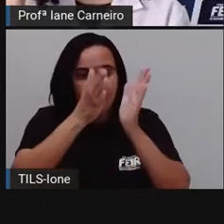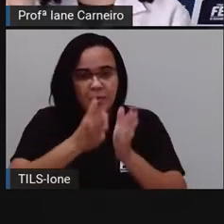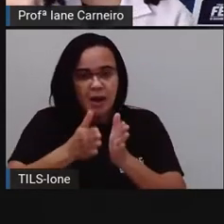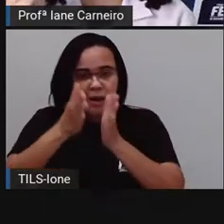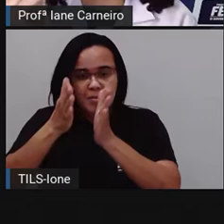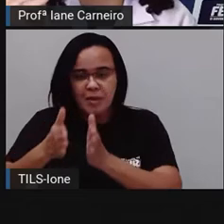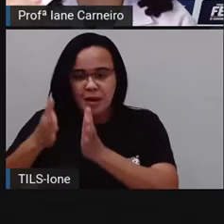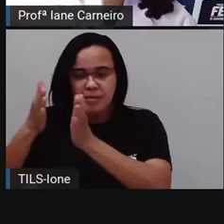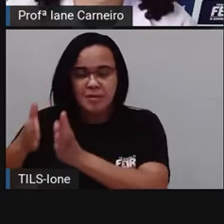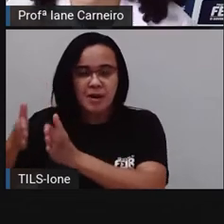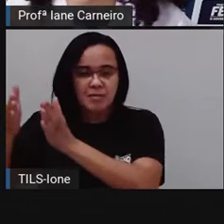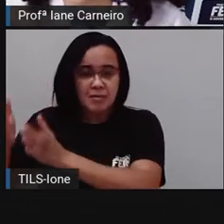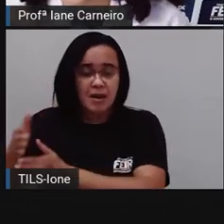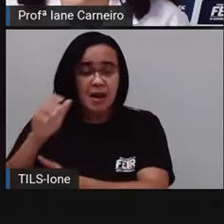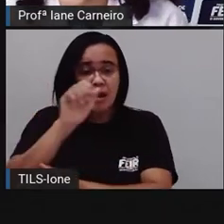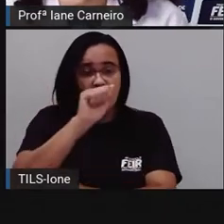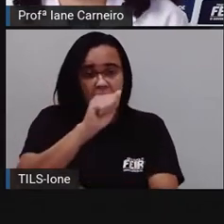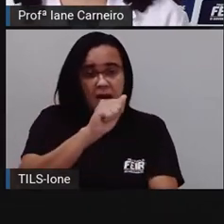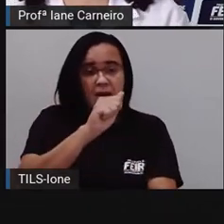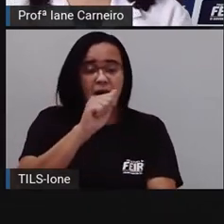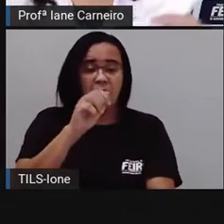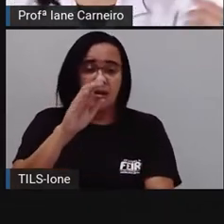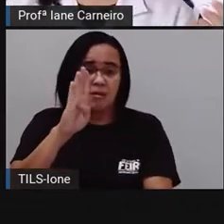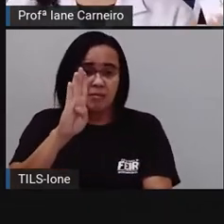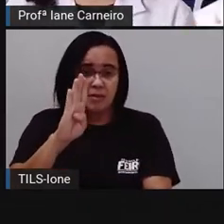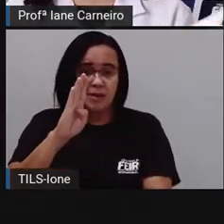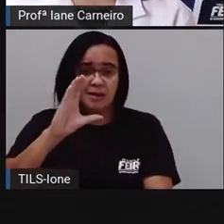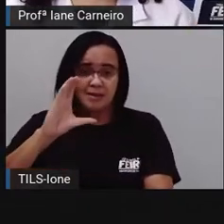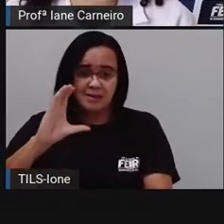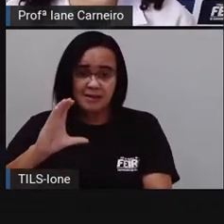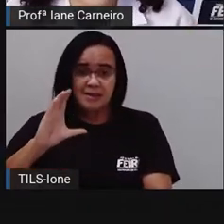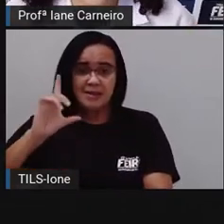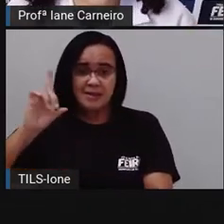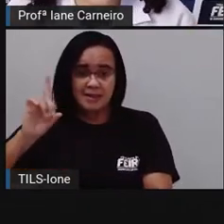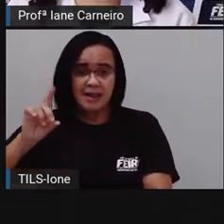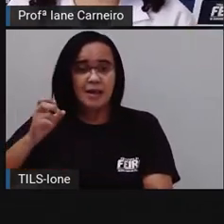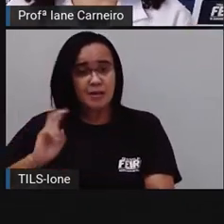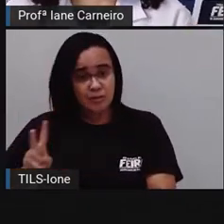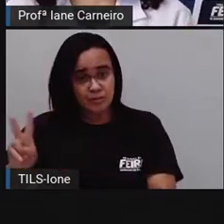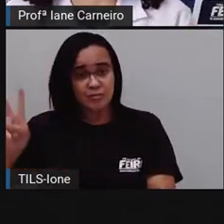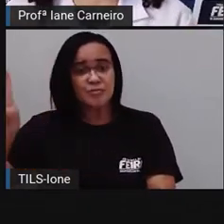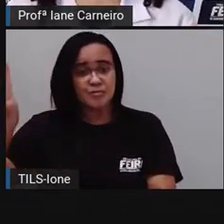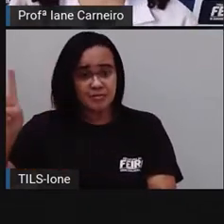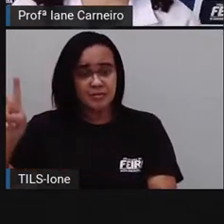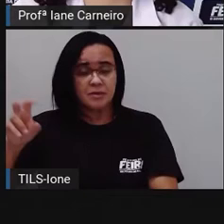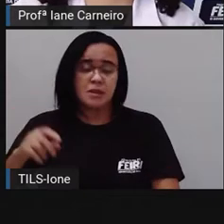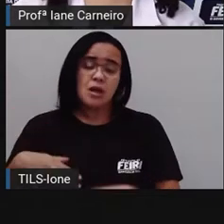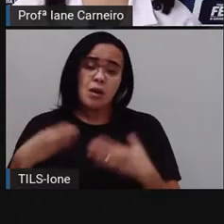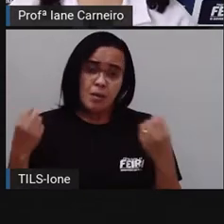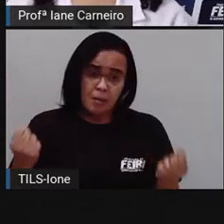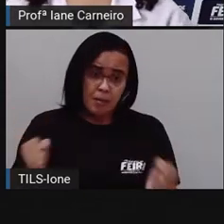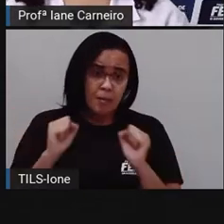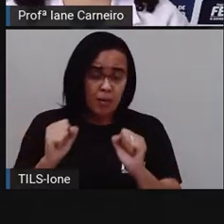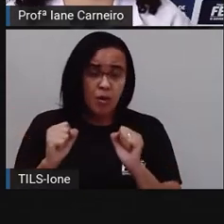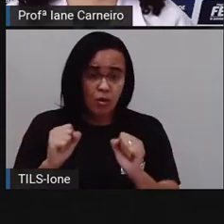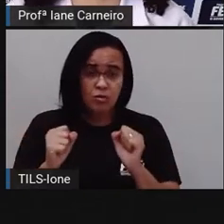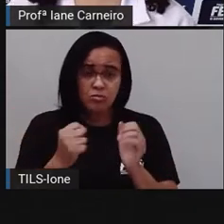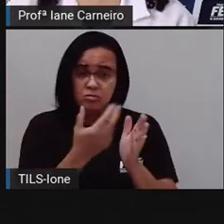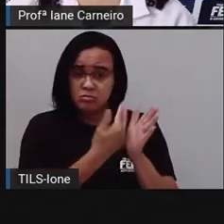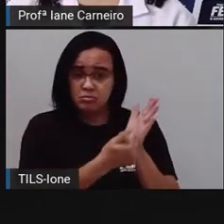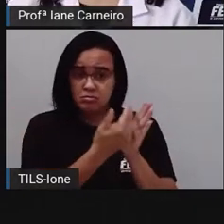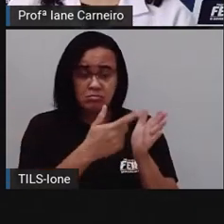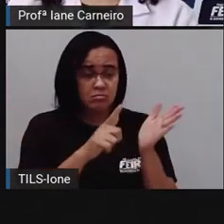as dobraduras que você fez aqui com a Pro. Você pode pesquisar outras dobraduras, né? Tem de sapo, tem de